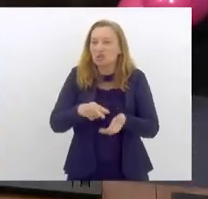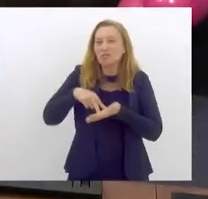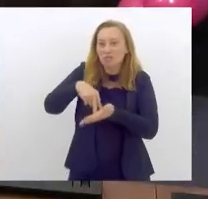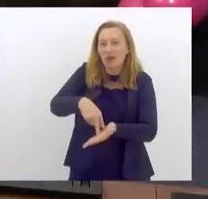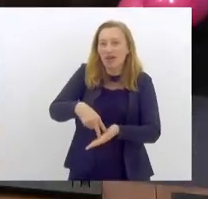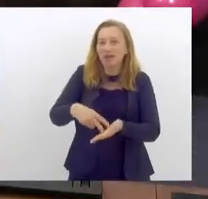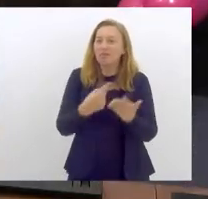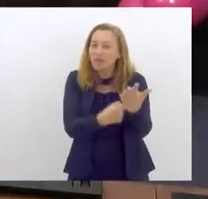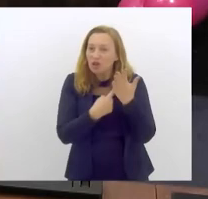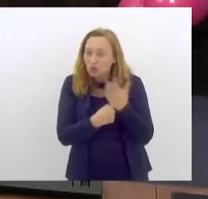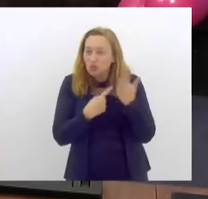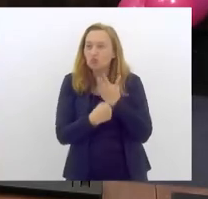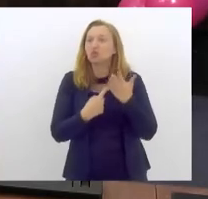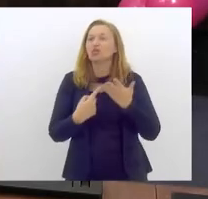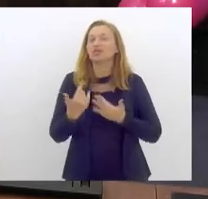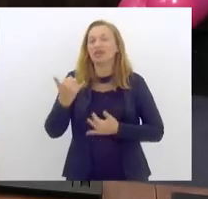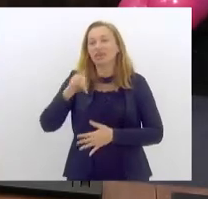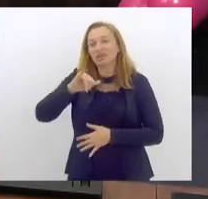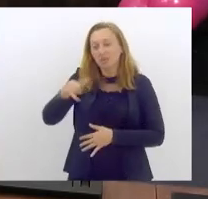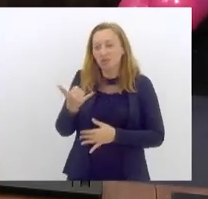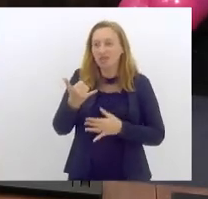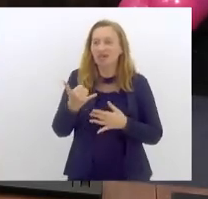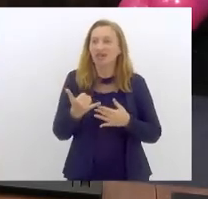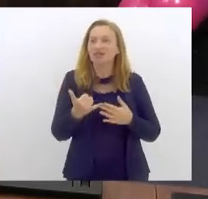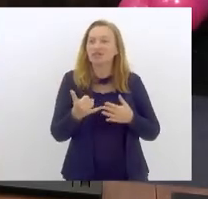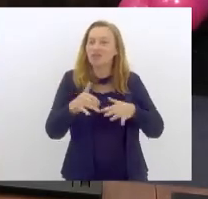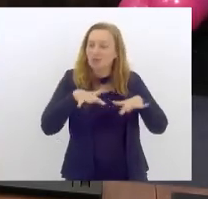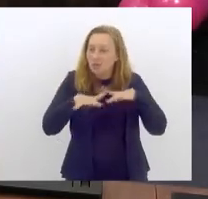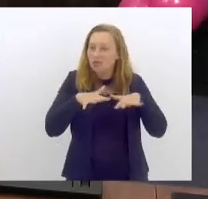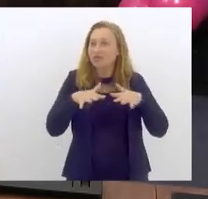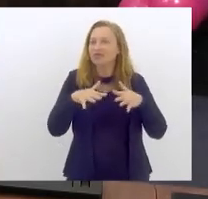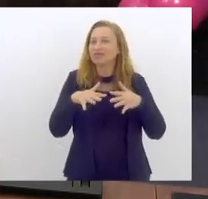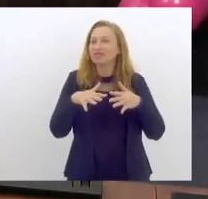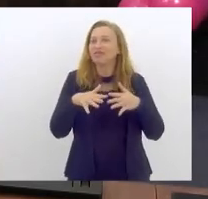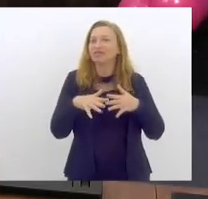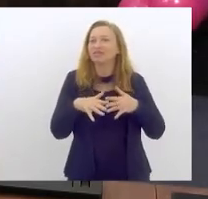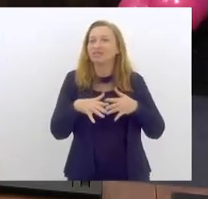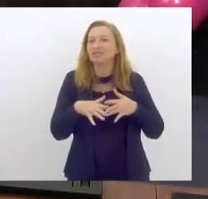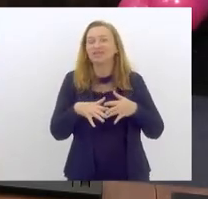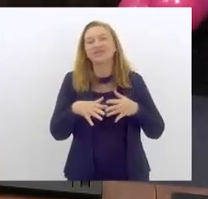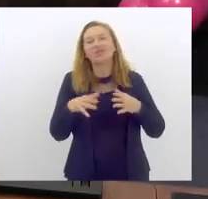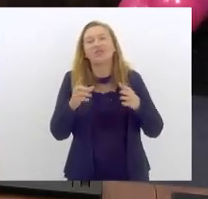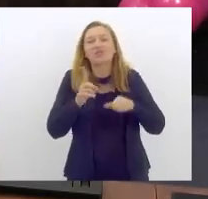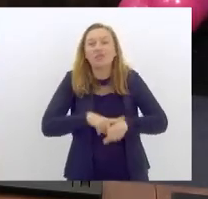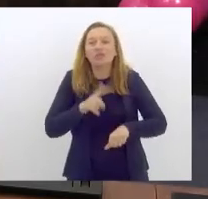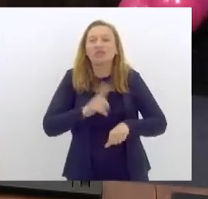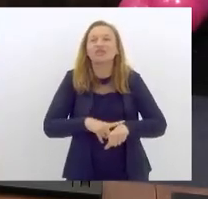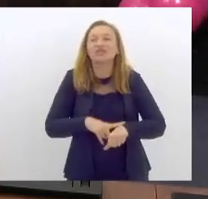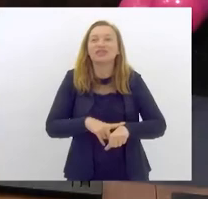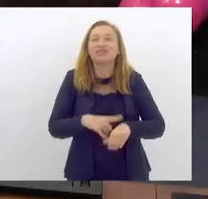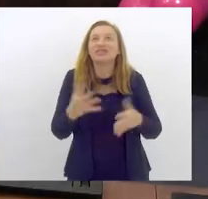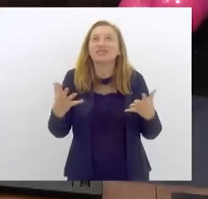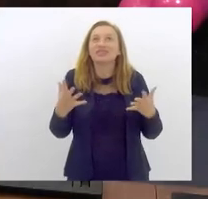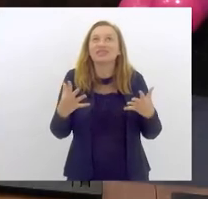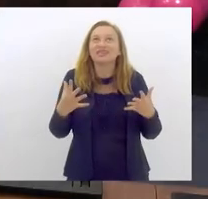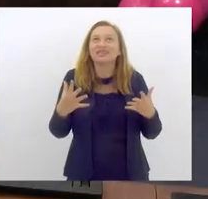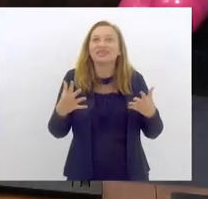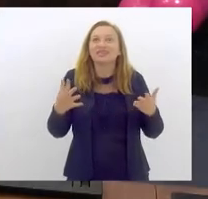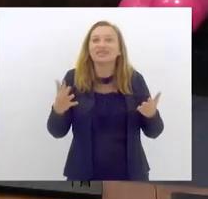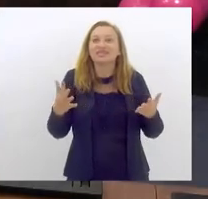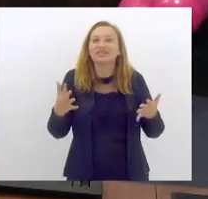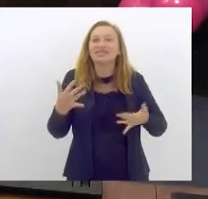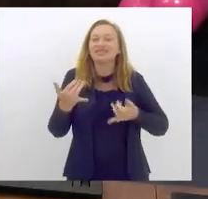vamos aproveitar agora e fazer o passo a passo fazer o movimento agora é um momento momento de recreação